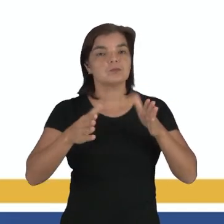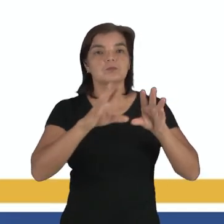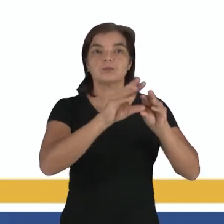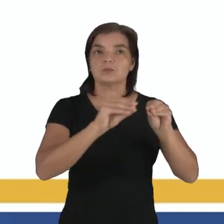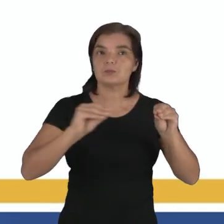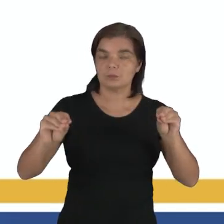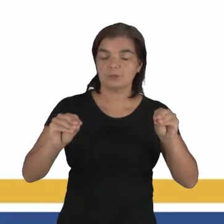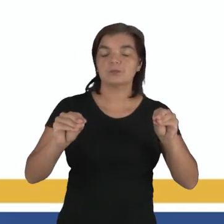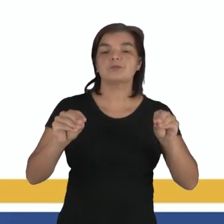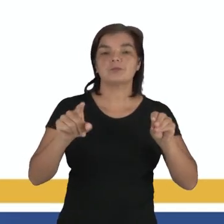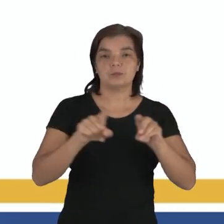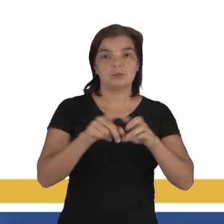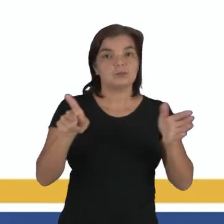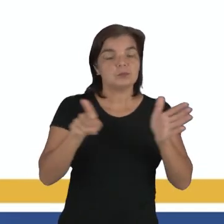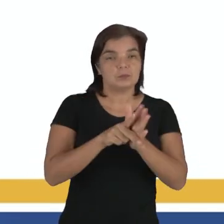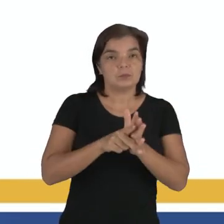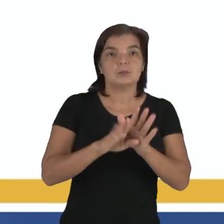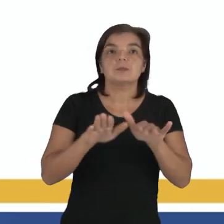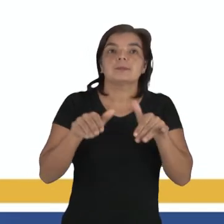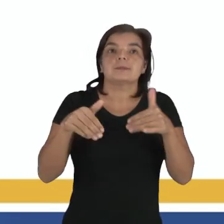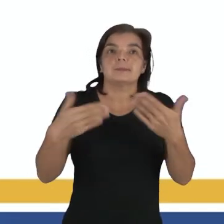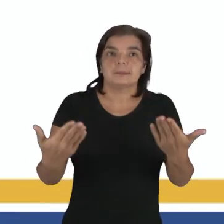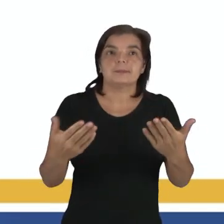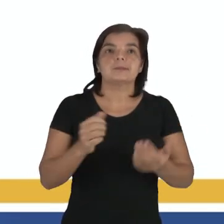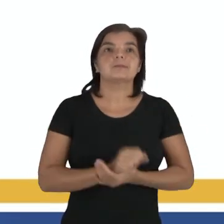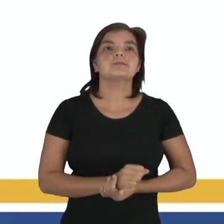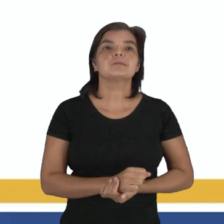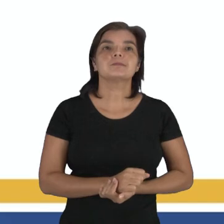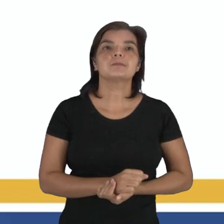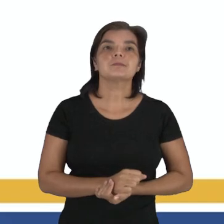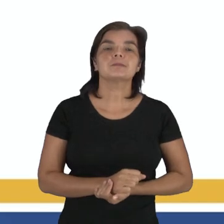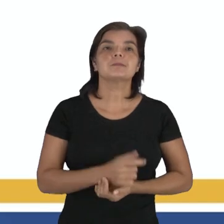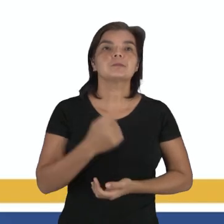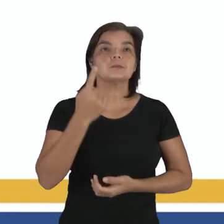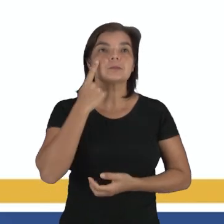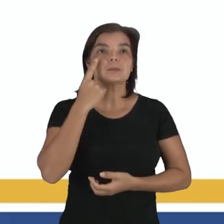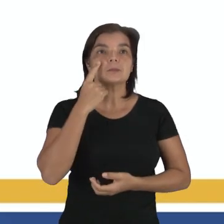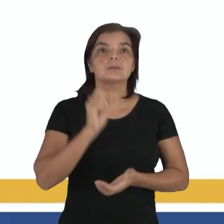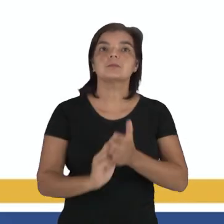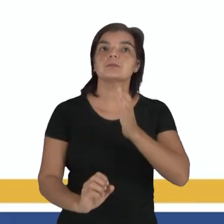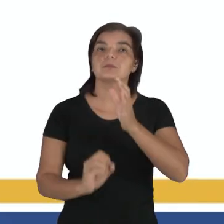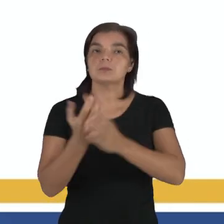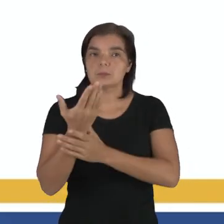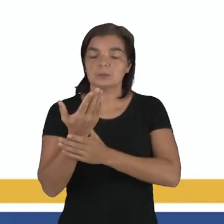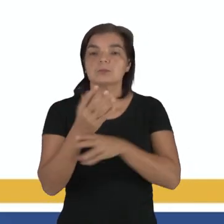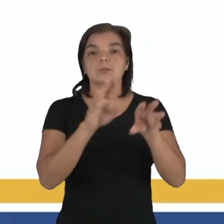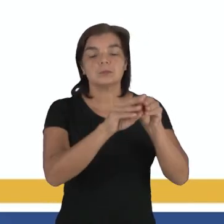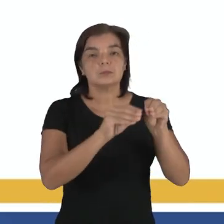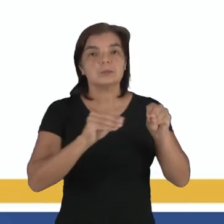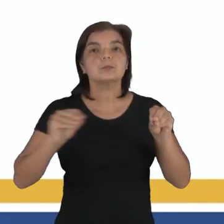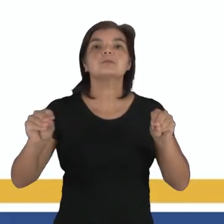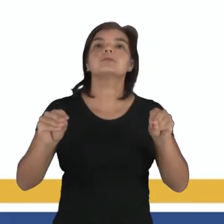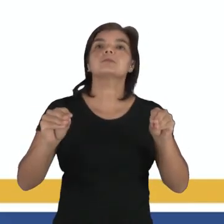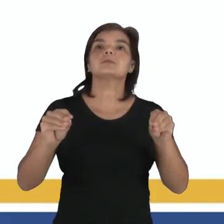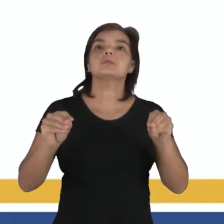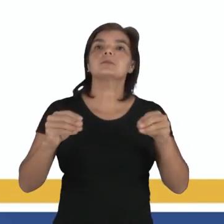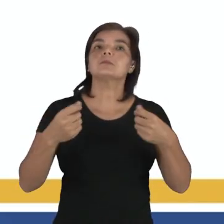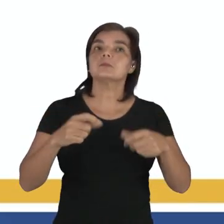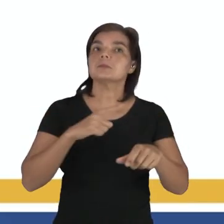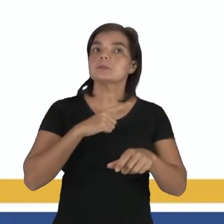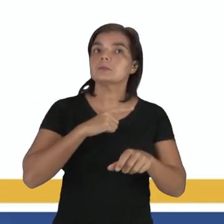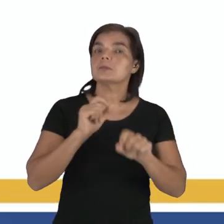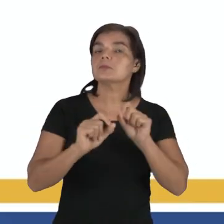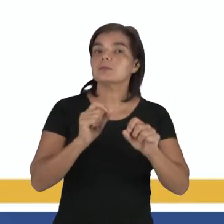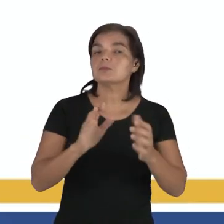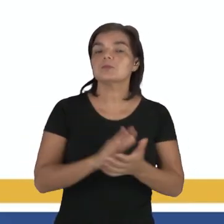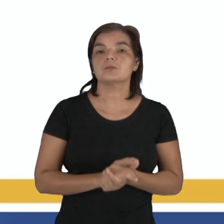em si e não com uma especificação de qual é dos processos. Ele está dizendo que para ocorrer essa transferência, ela vai